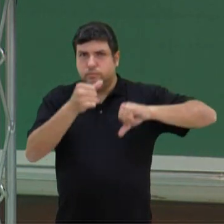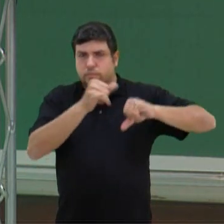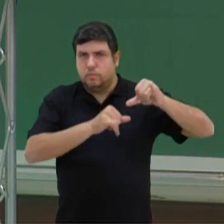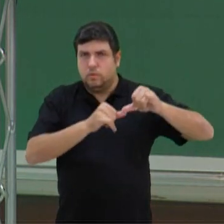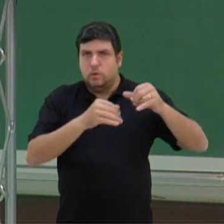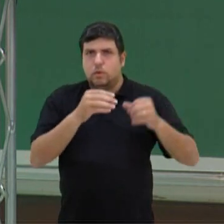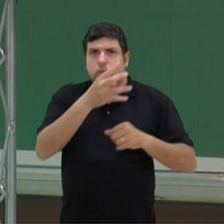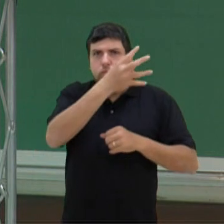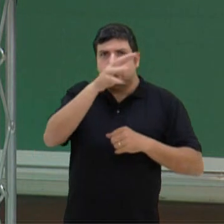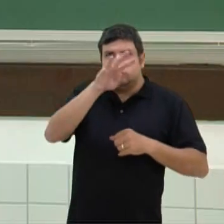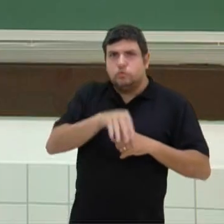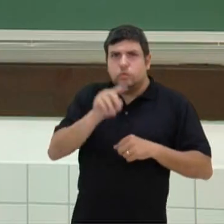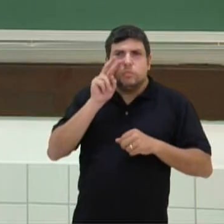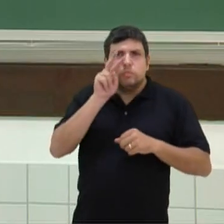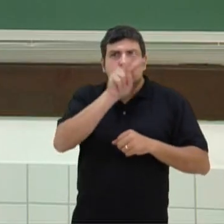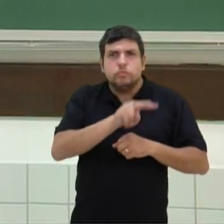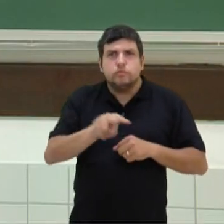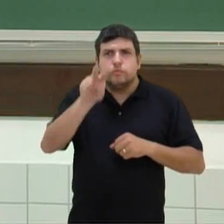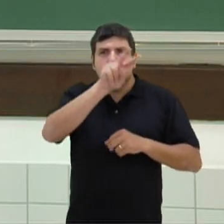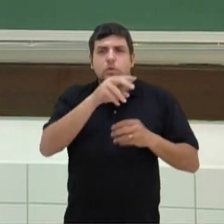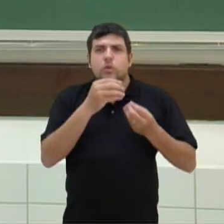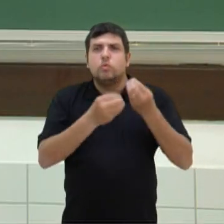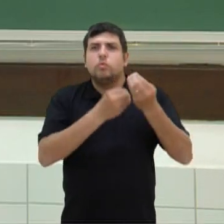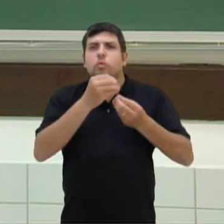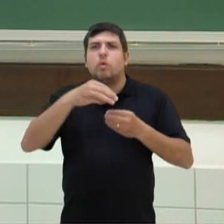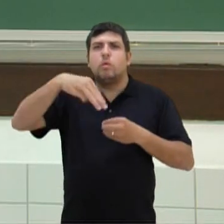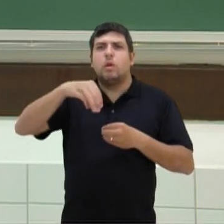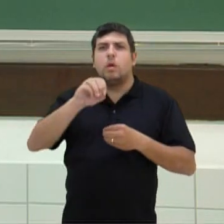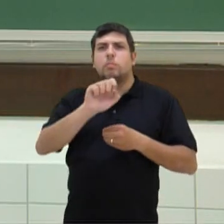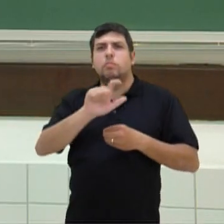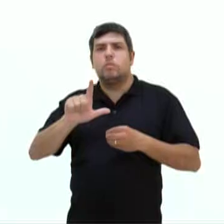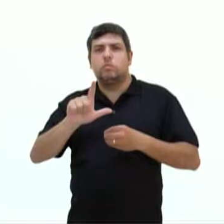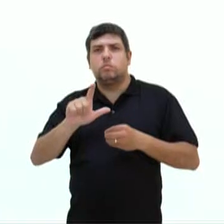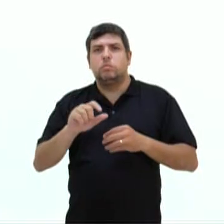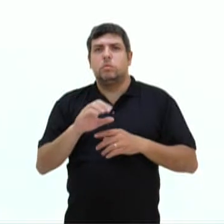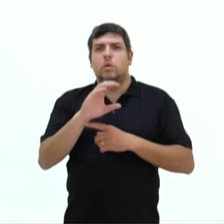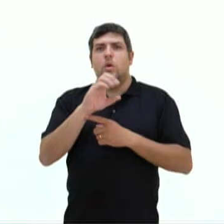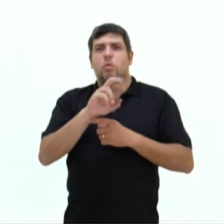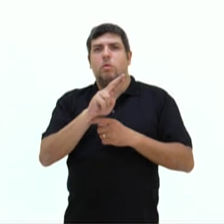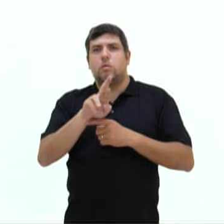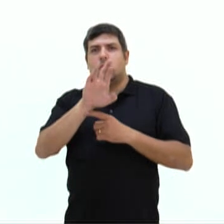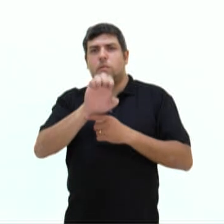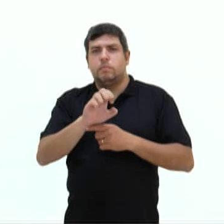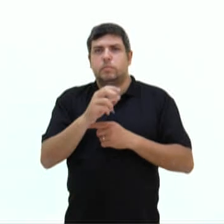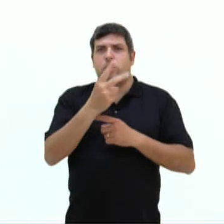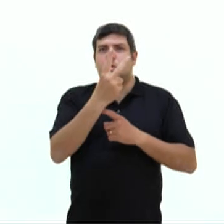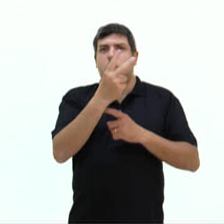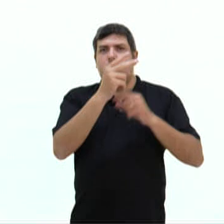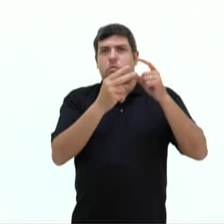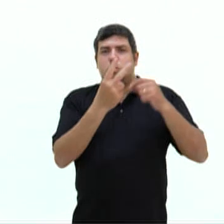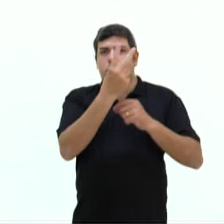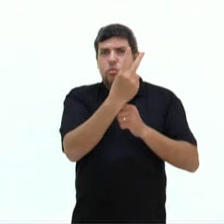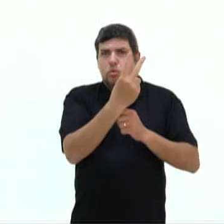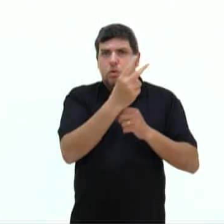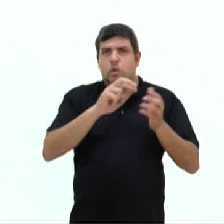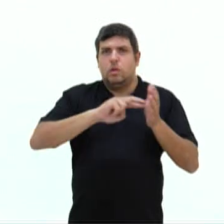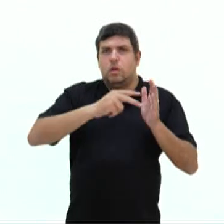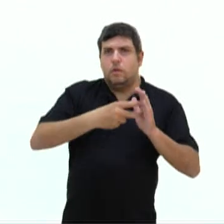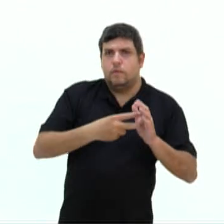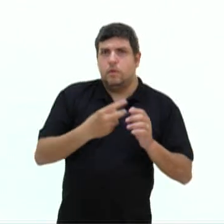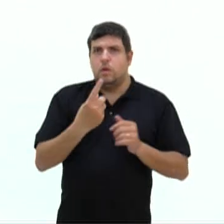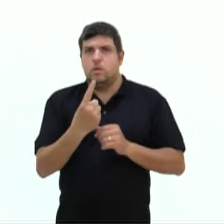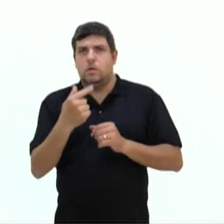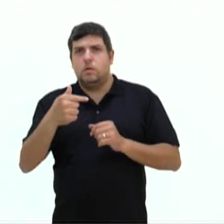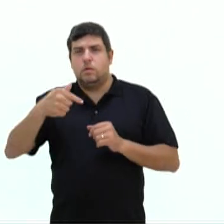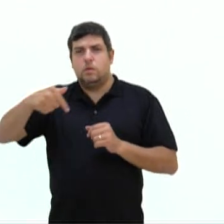meus elementos, tá? Então a gente vai ver lá. 2 mols de cobre vão dar 127 gramas, porque a massa molar